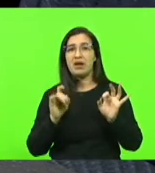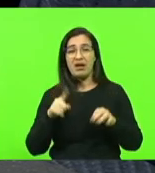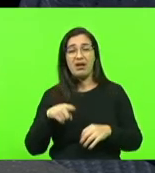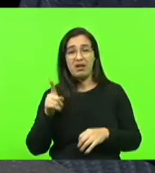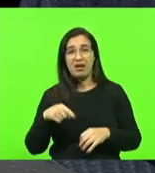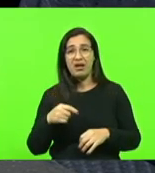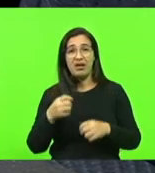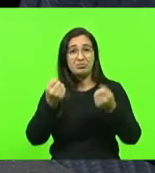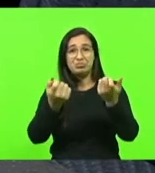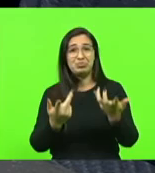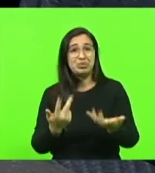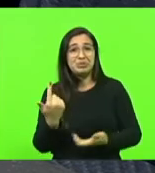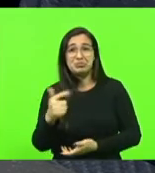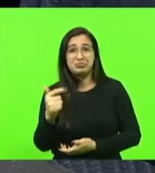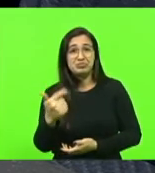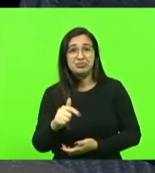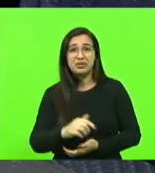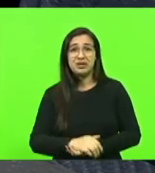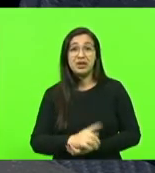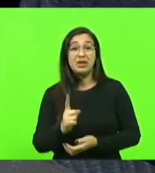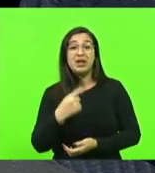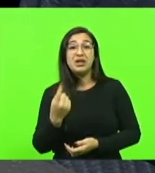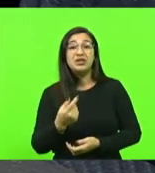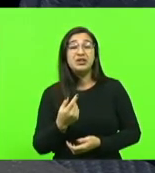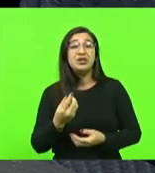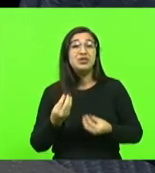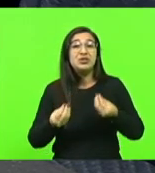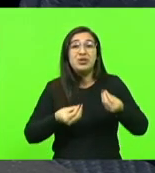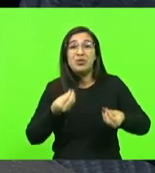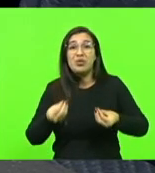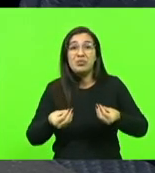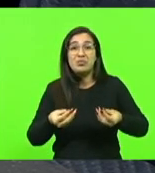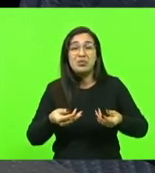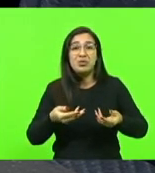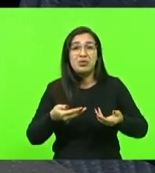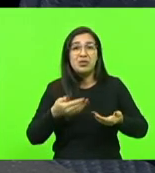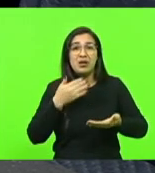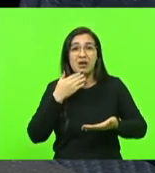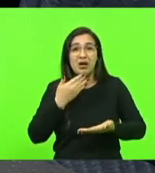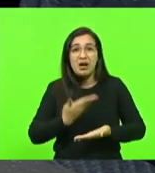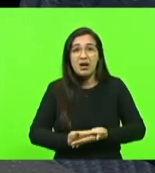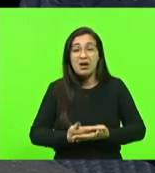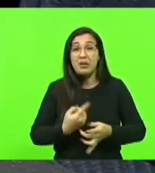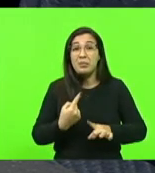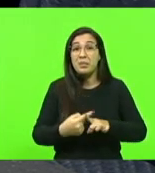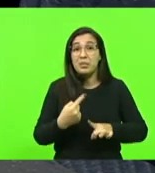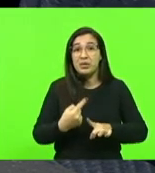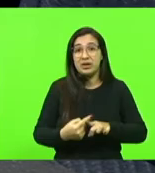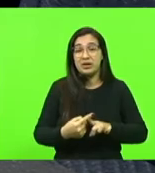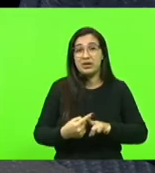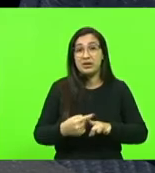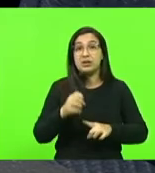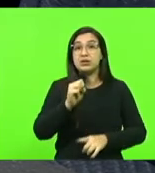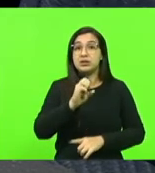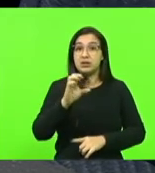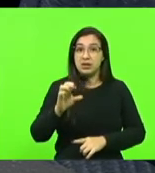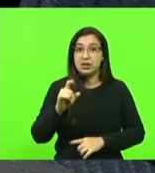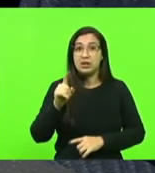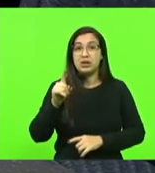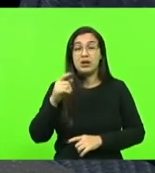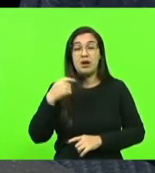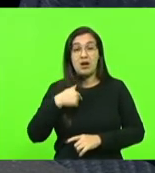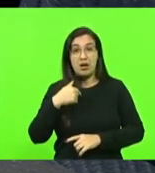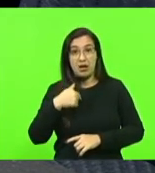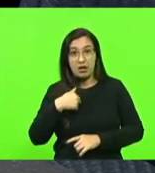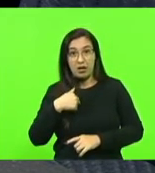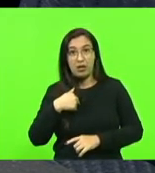palavra correta. E ficamos, deputada Ada, boquiabertos, porque Santa Catarina é um estado que eu fui eleitor